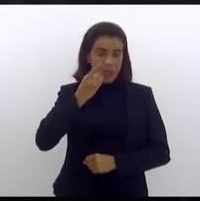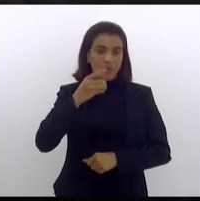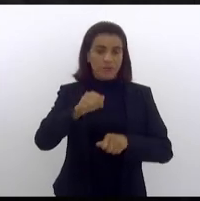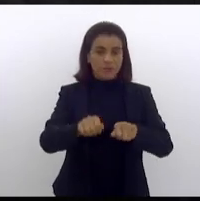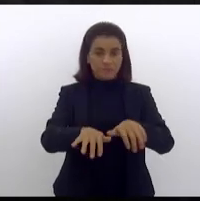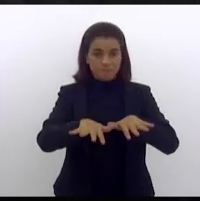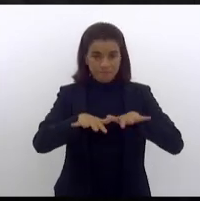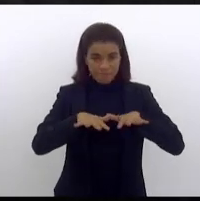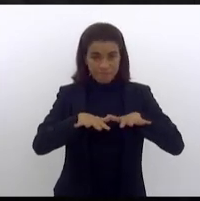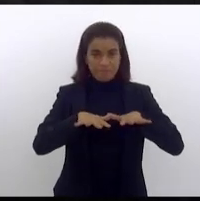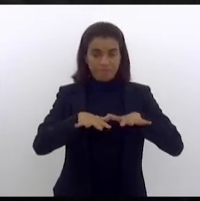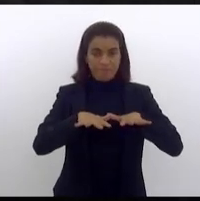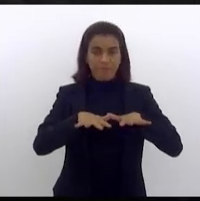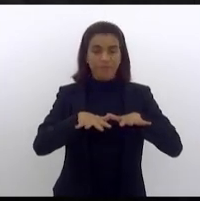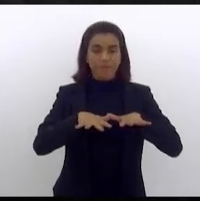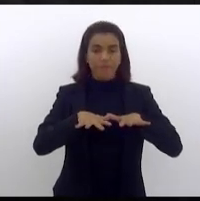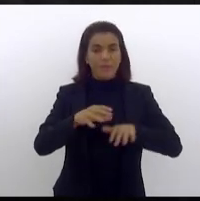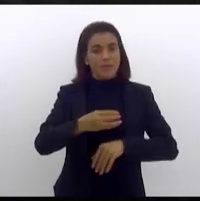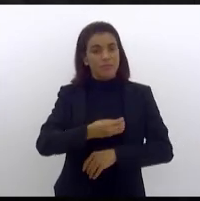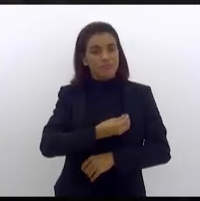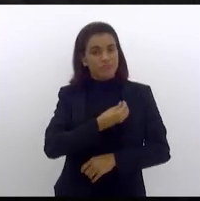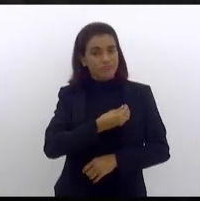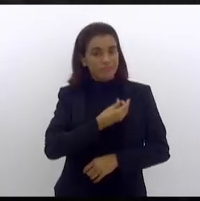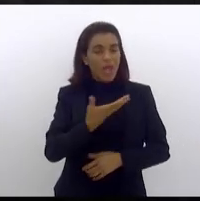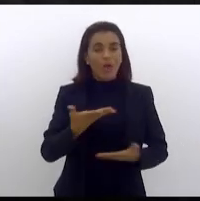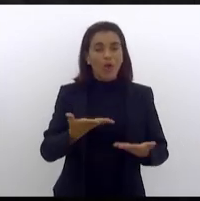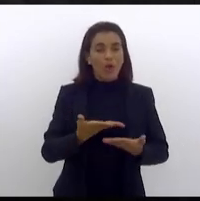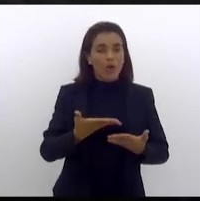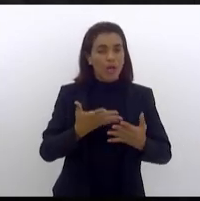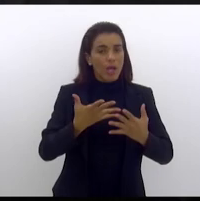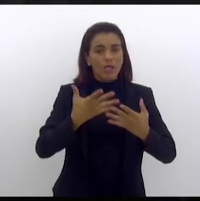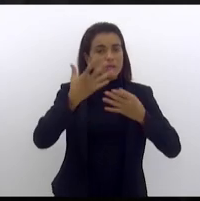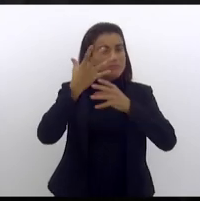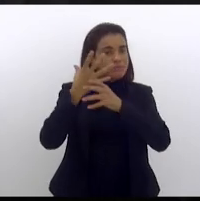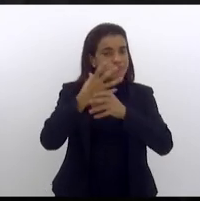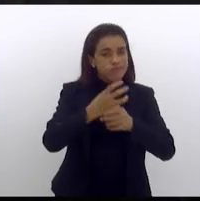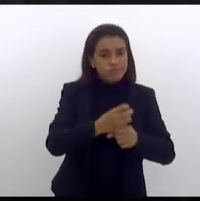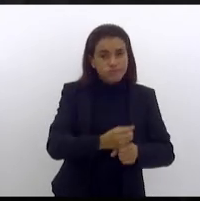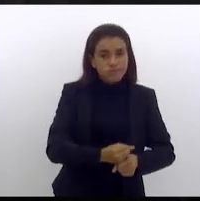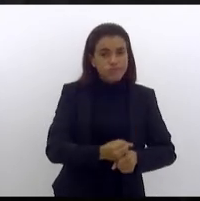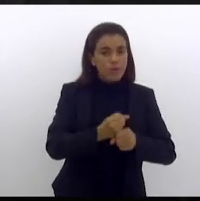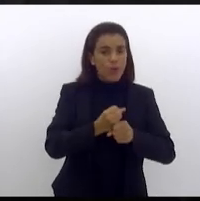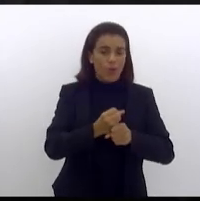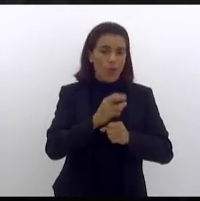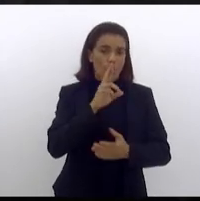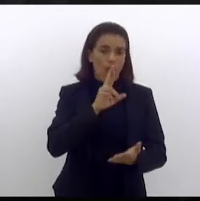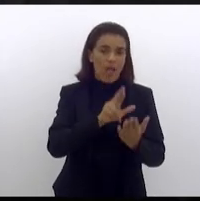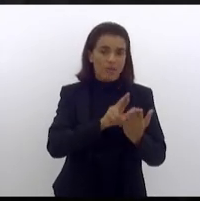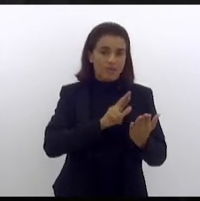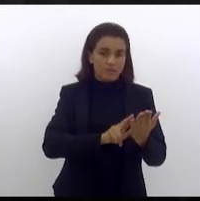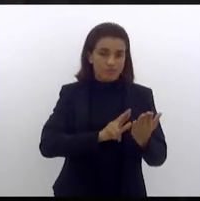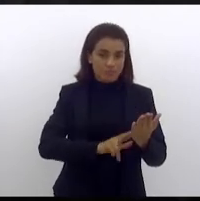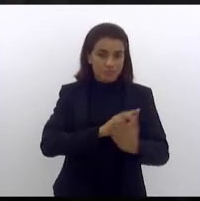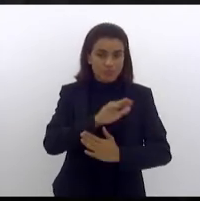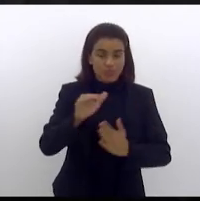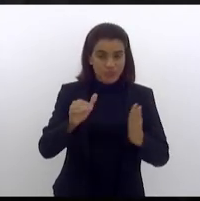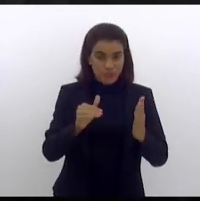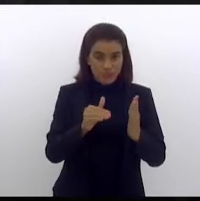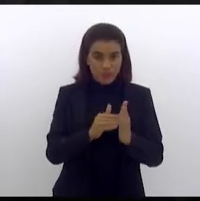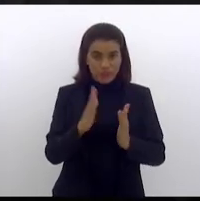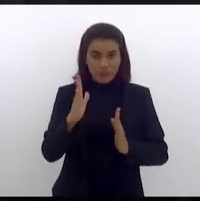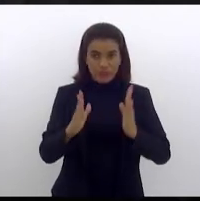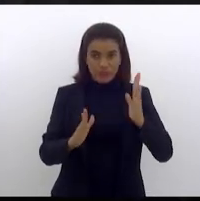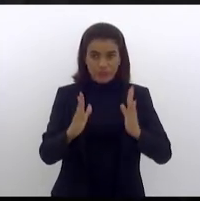parlamentares prestarem contas de um ano do mandato quer seja dentro do